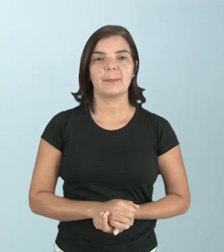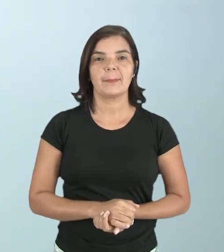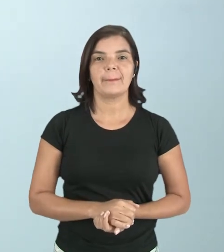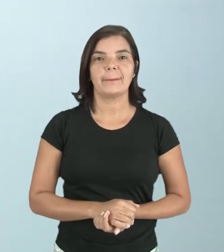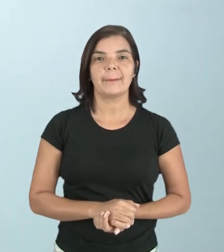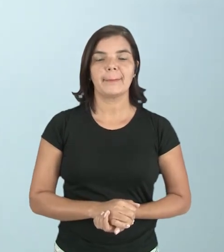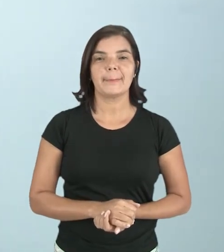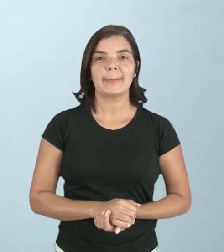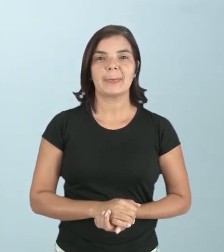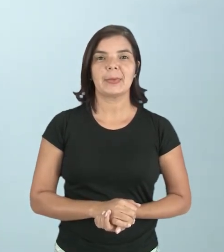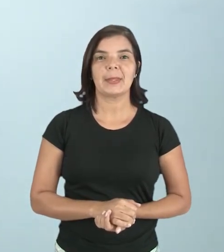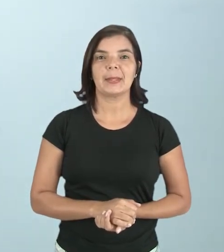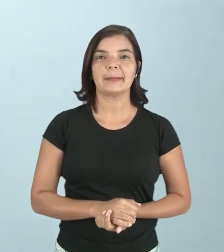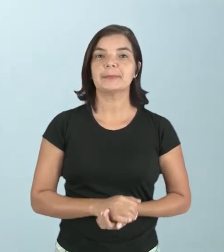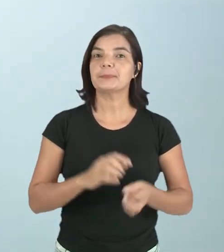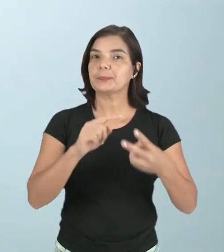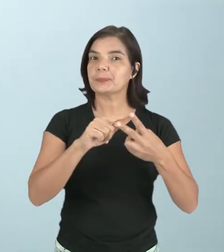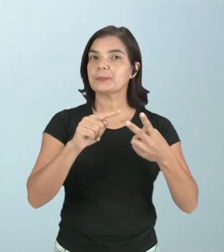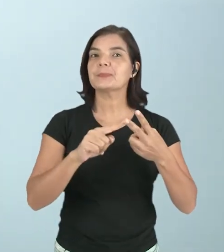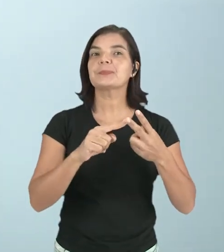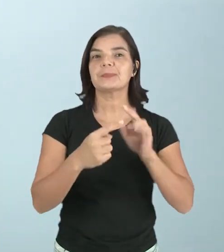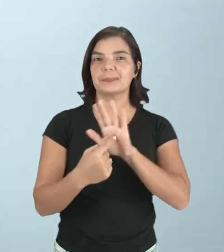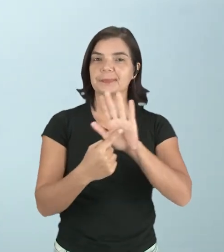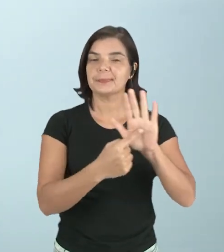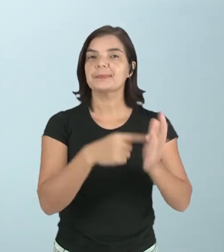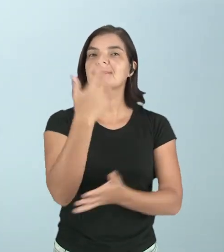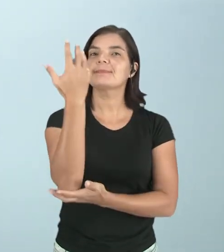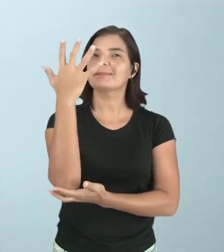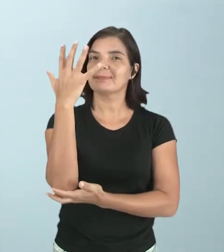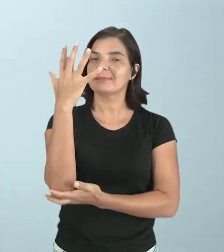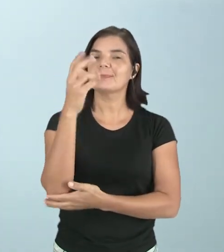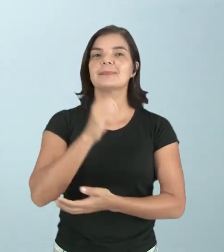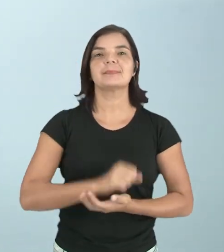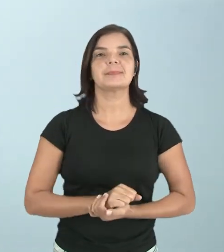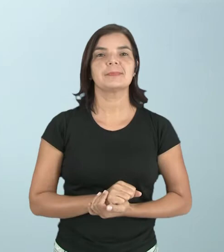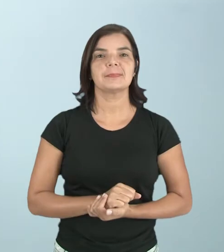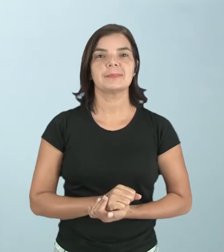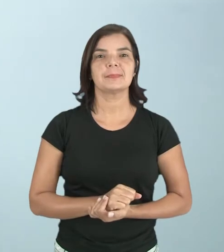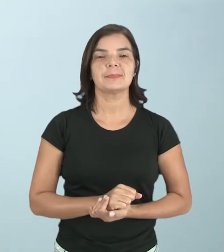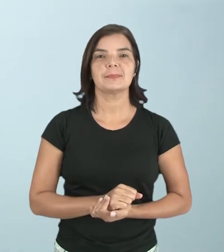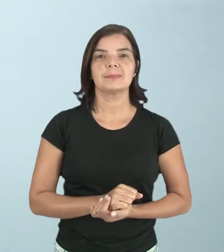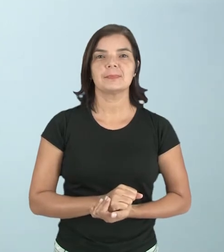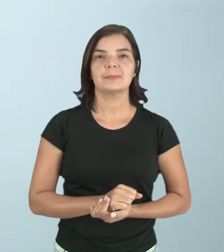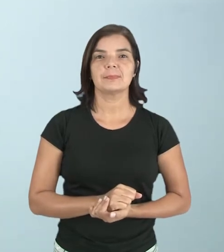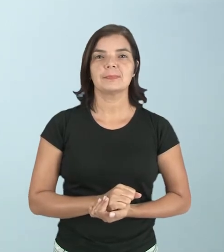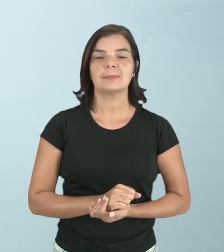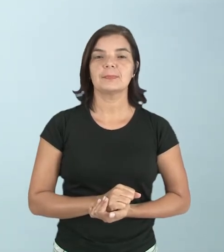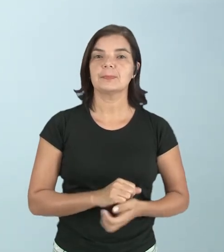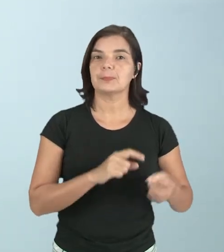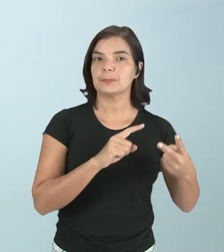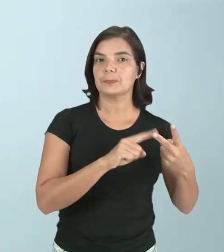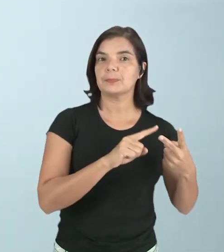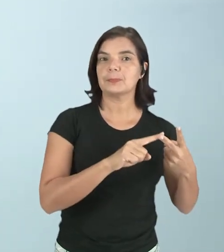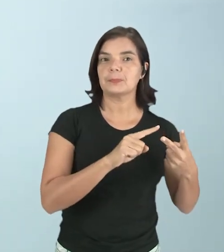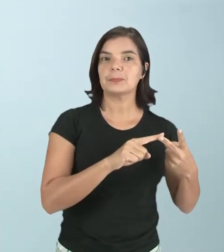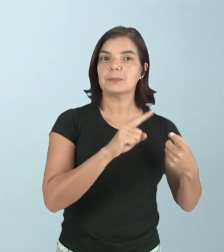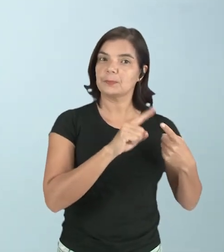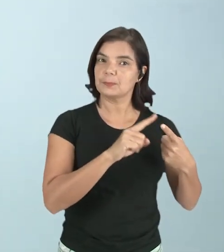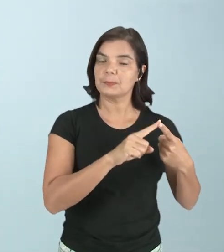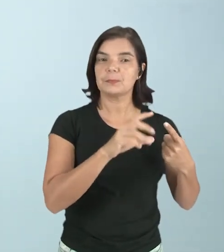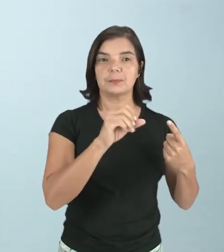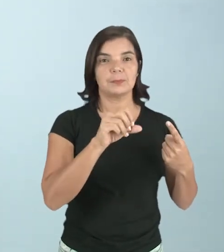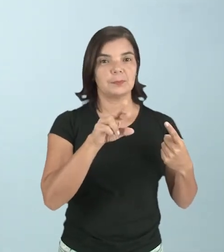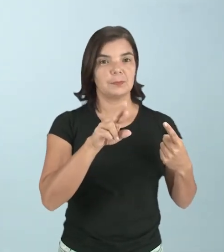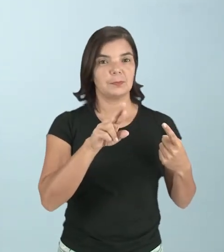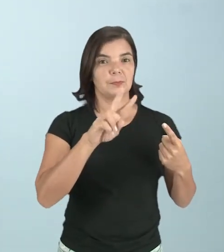mostrei dois tipos de plantas que nós cultivamos em casa. Mostrei a hortaliça, né?